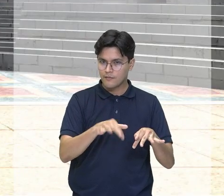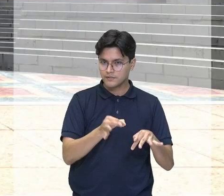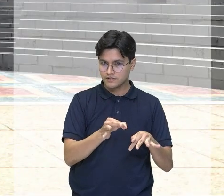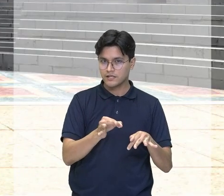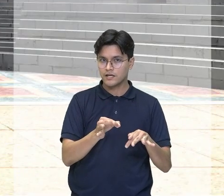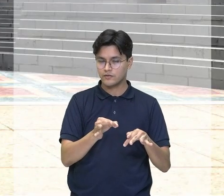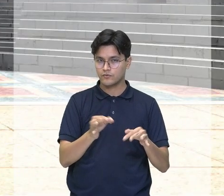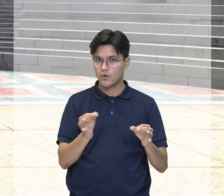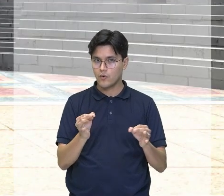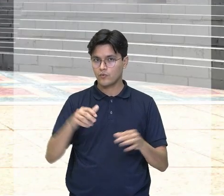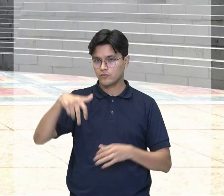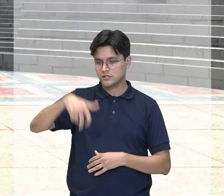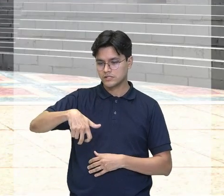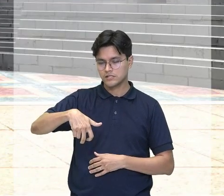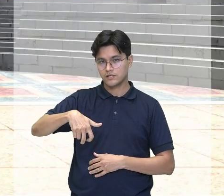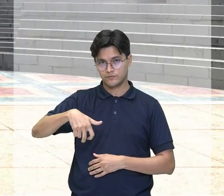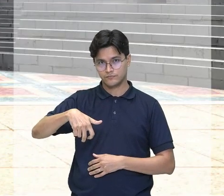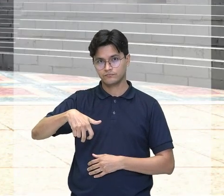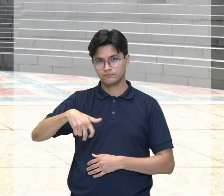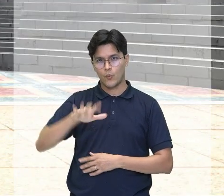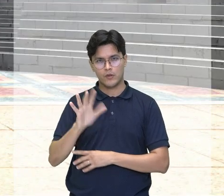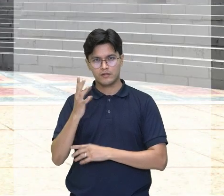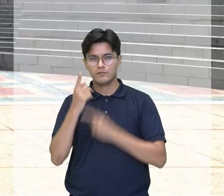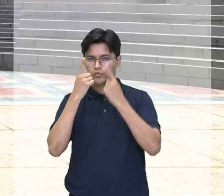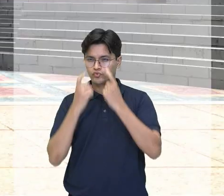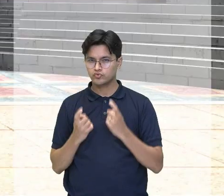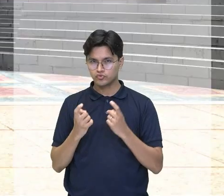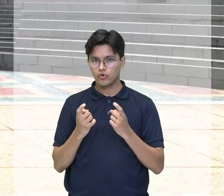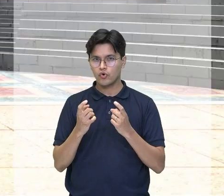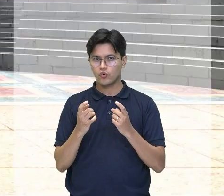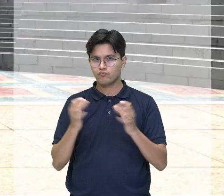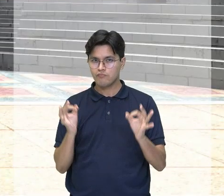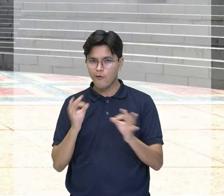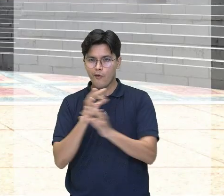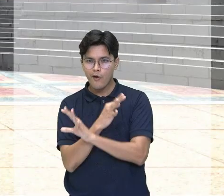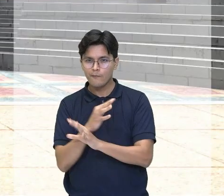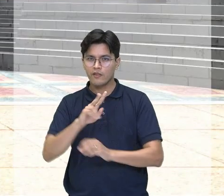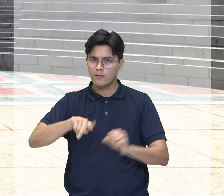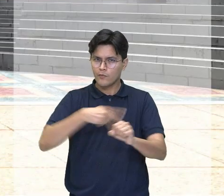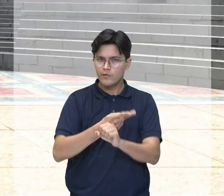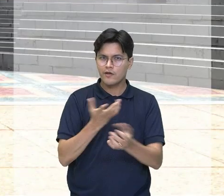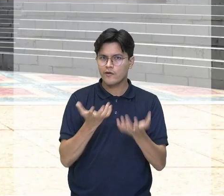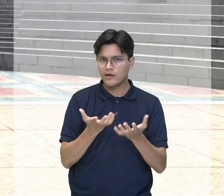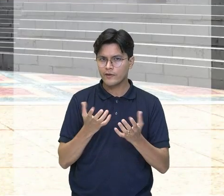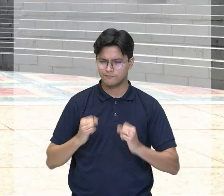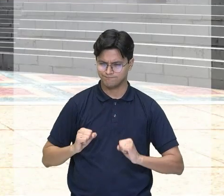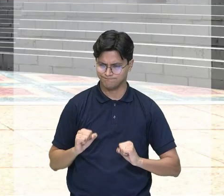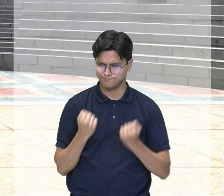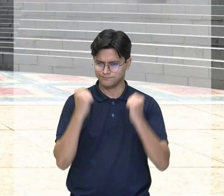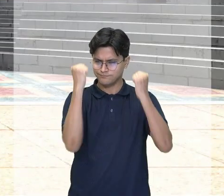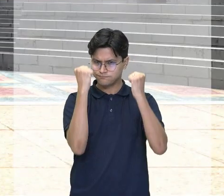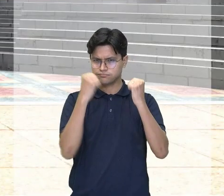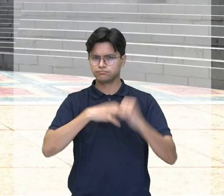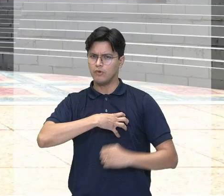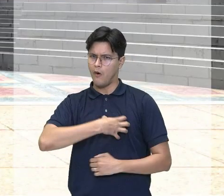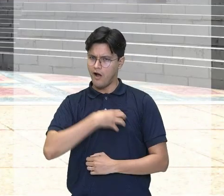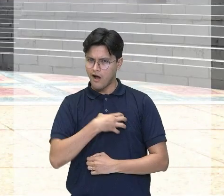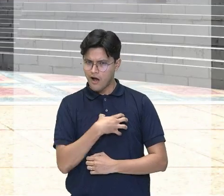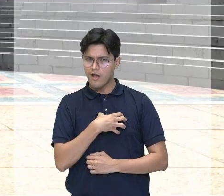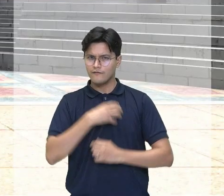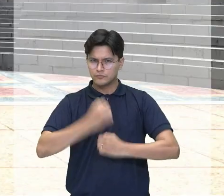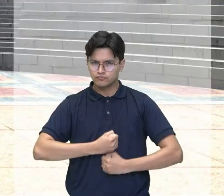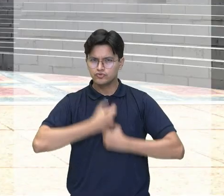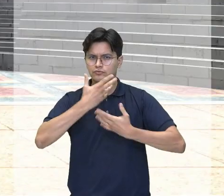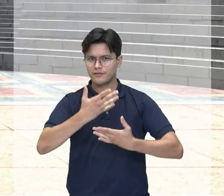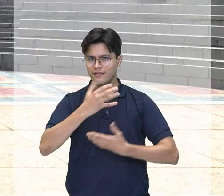do choro, e eu quero que ele demonstre uma revolta, né, uma raiva. Então a rubrica, eu coloco isso, escrevo ali para